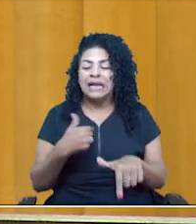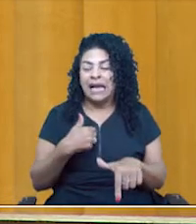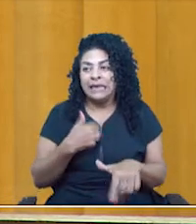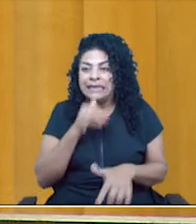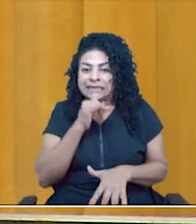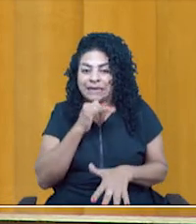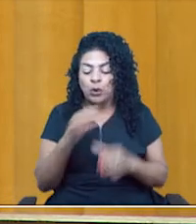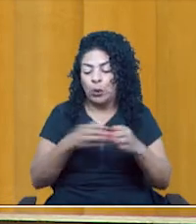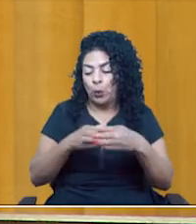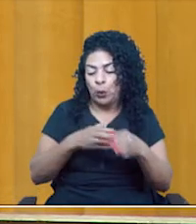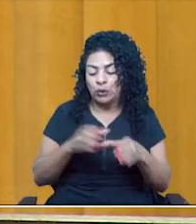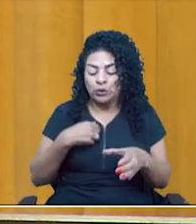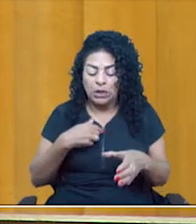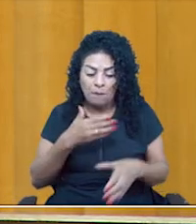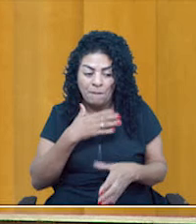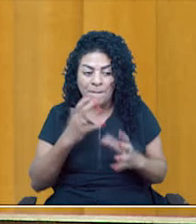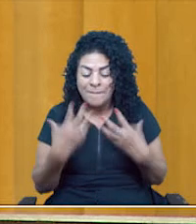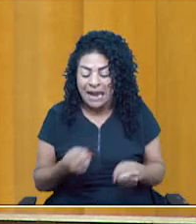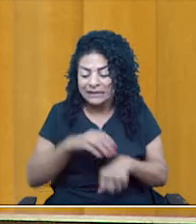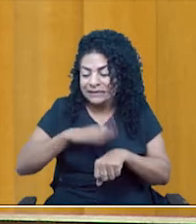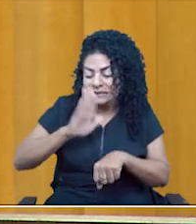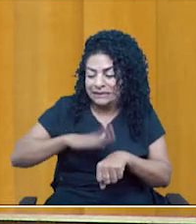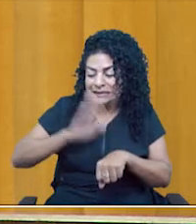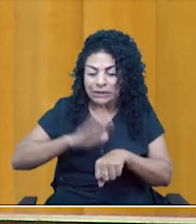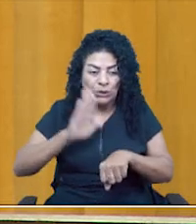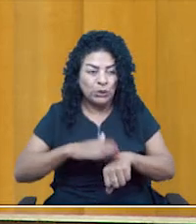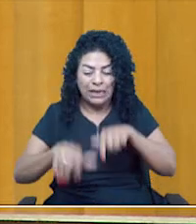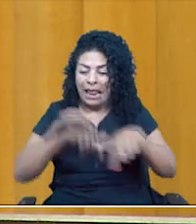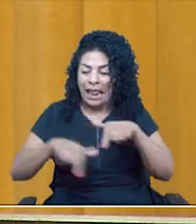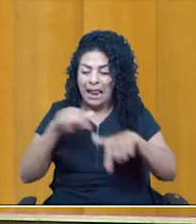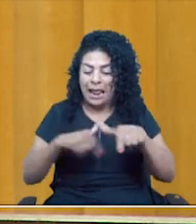servidor. Estou falando mais de servidores indistintamente, porque os dados são similares.